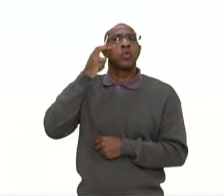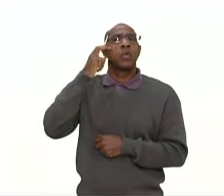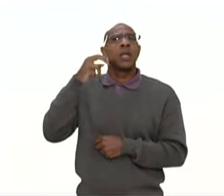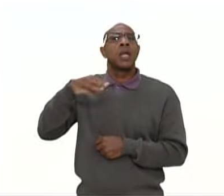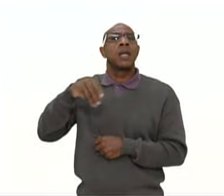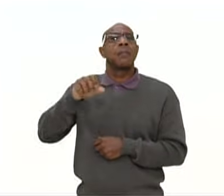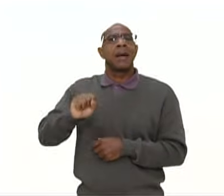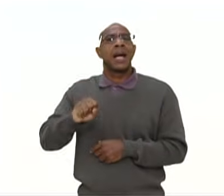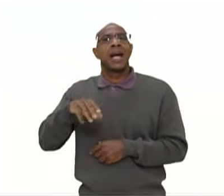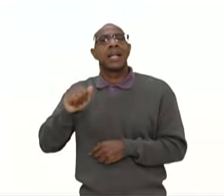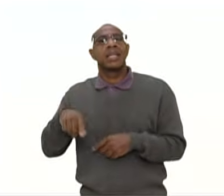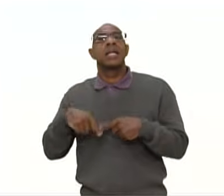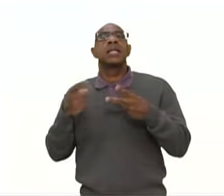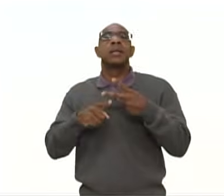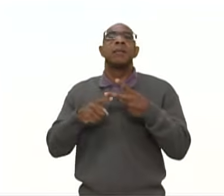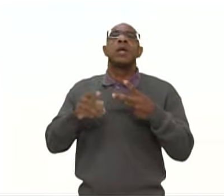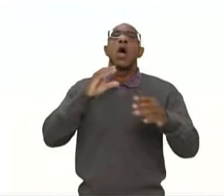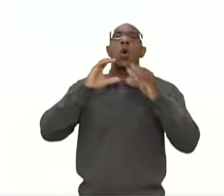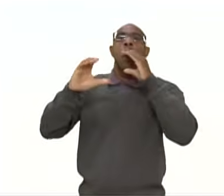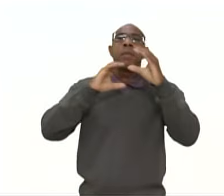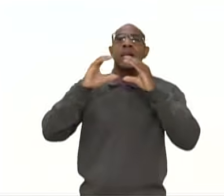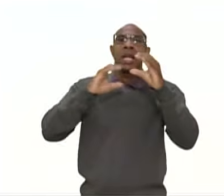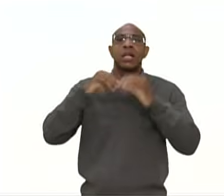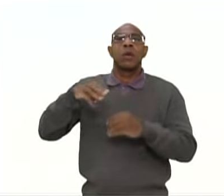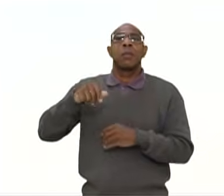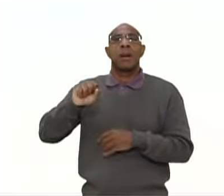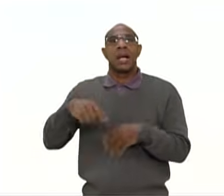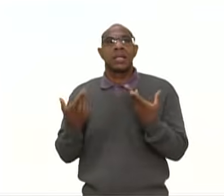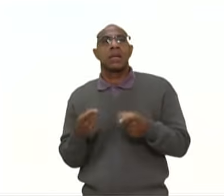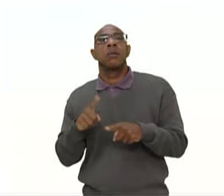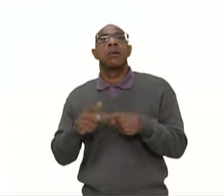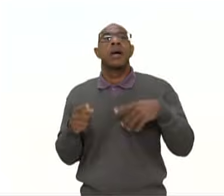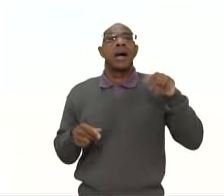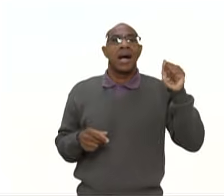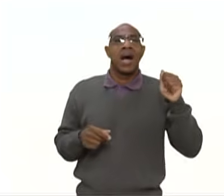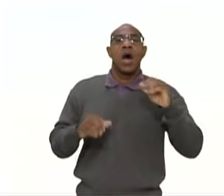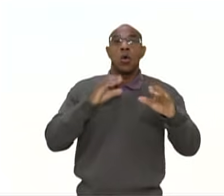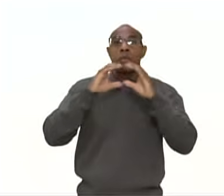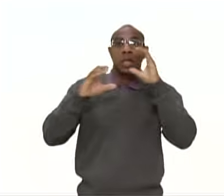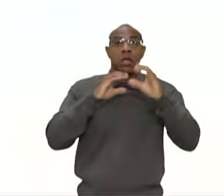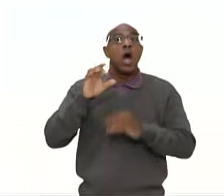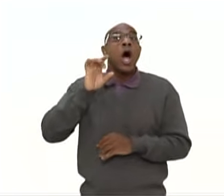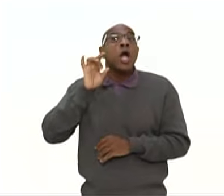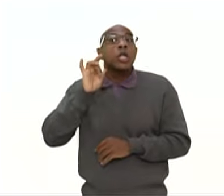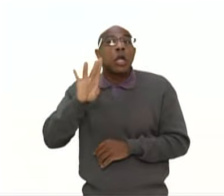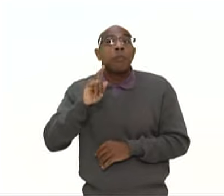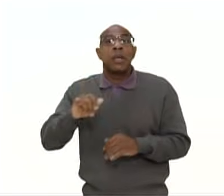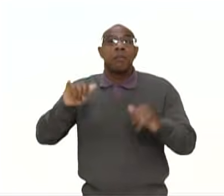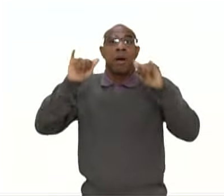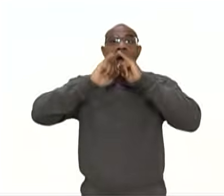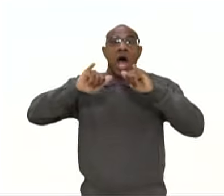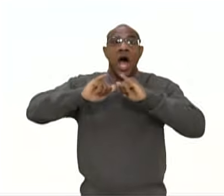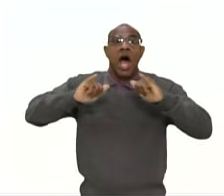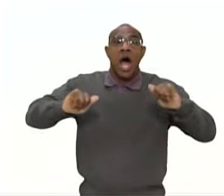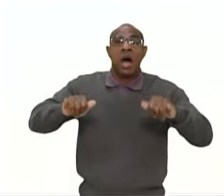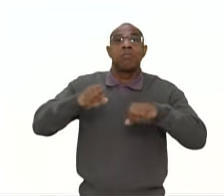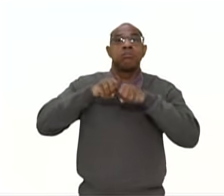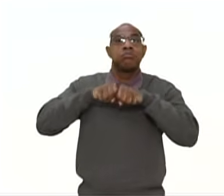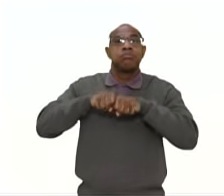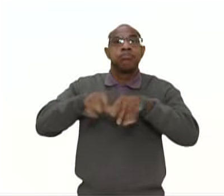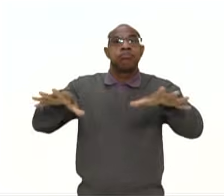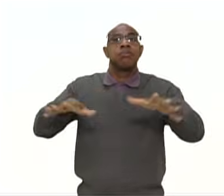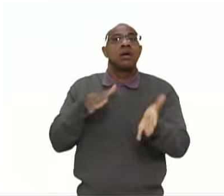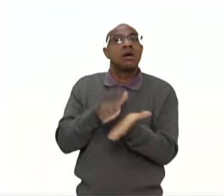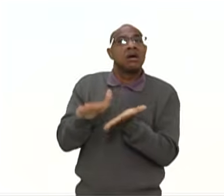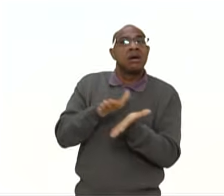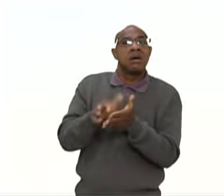os meios de comunicação de massa? Letra A. Os meios de comunicação servem apenas para ampliar a cultura de massa e difundir hábitos de